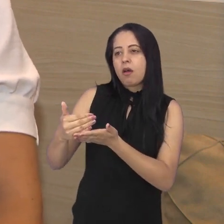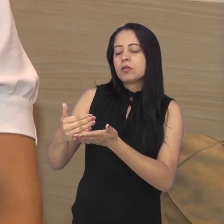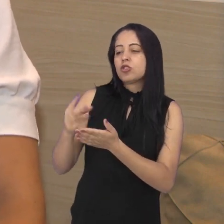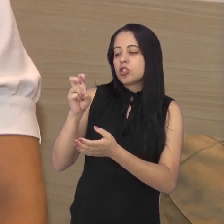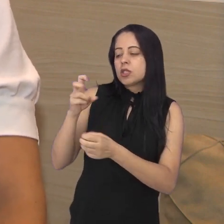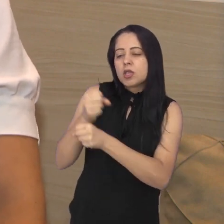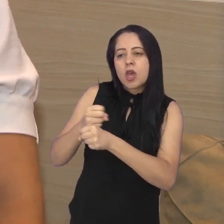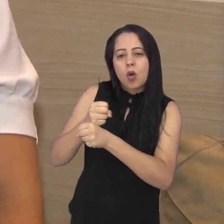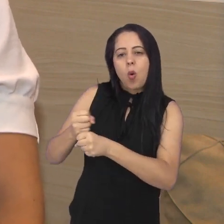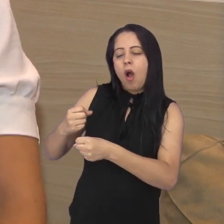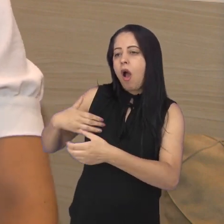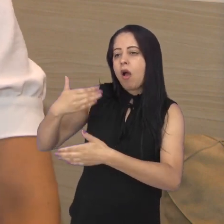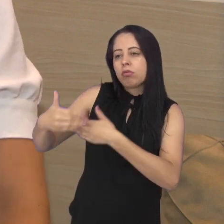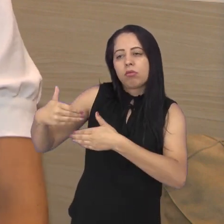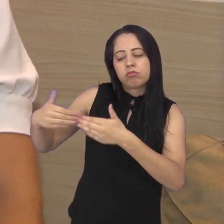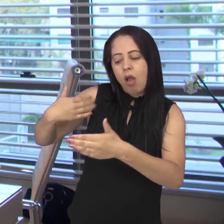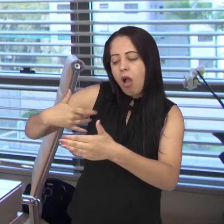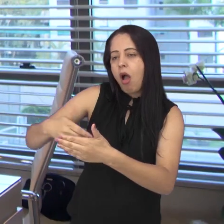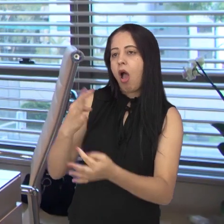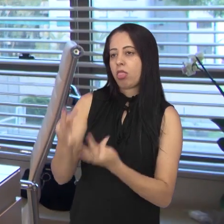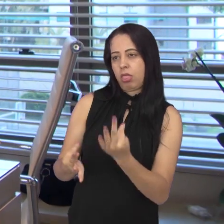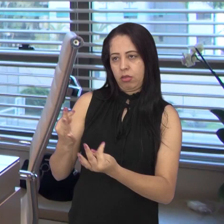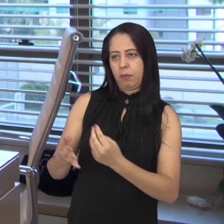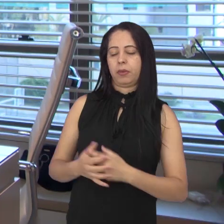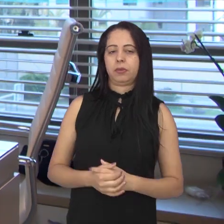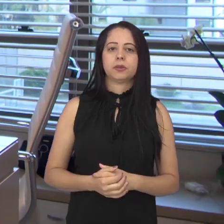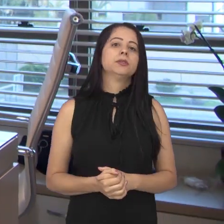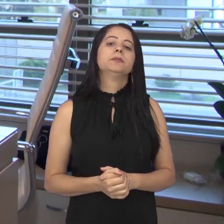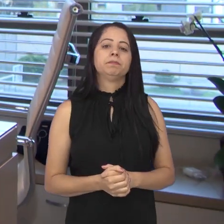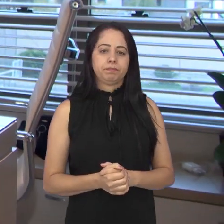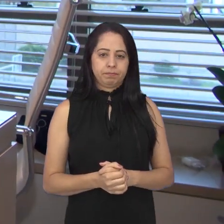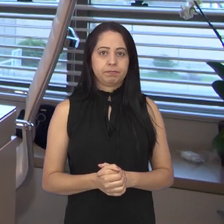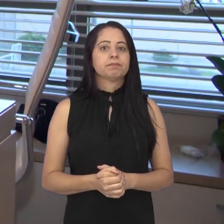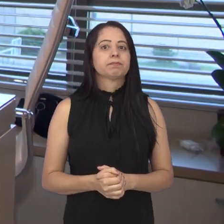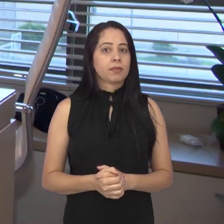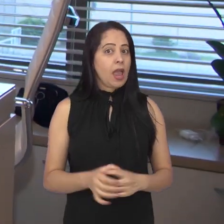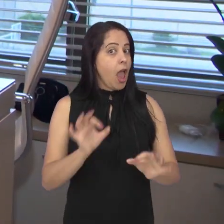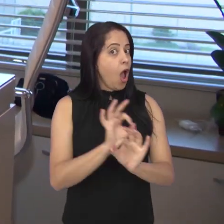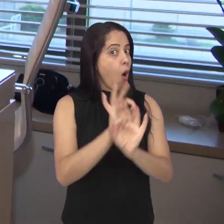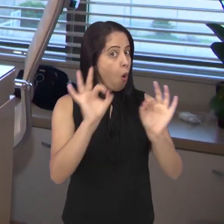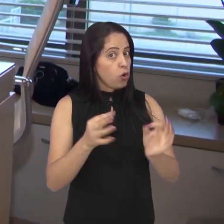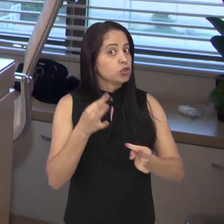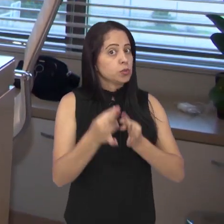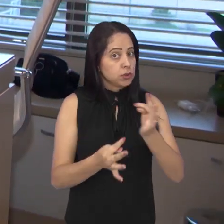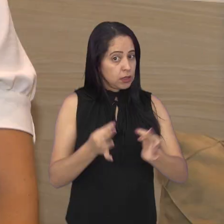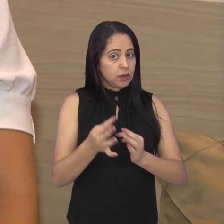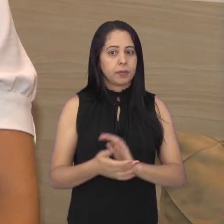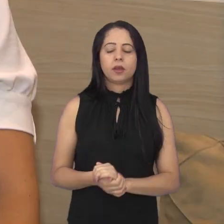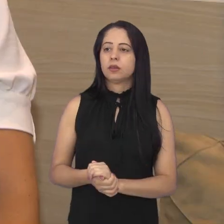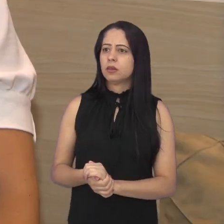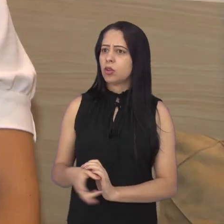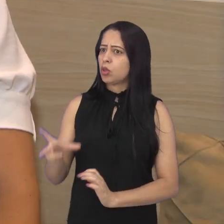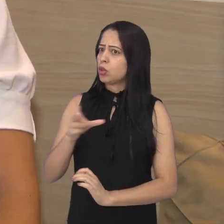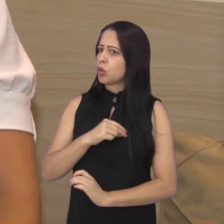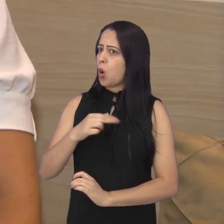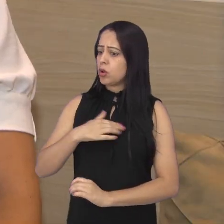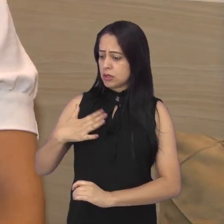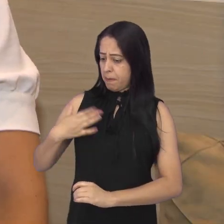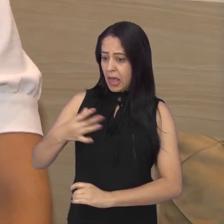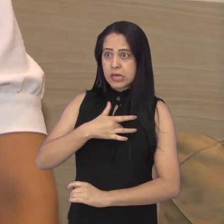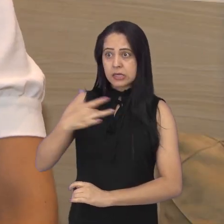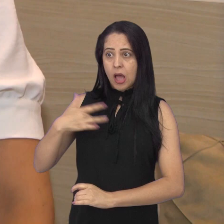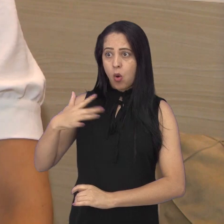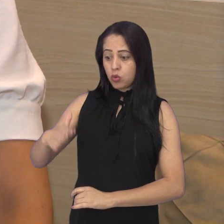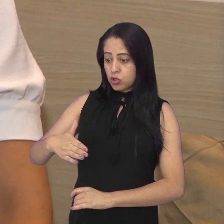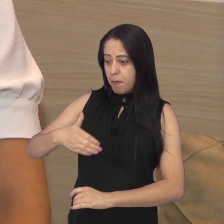Está sendo super, super bom mesmo. Os benefícios com o tratamento também foram destacados. Nossa, melhorou demais. Parece